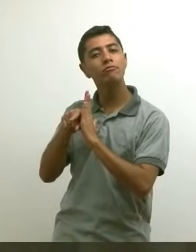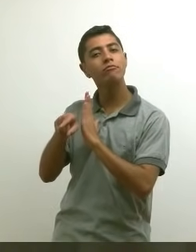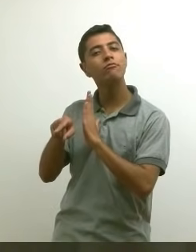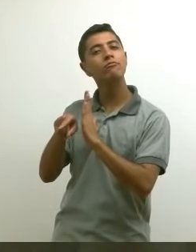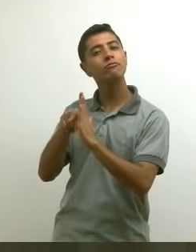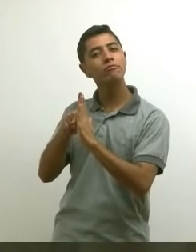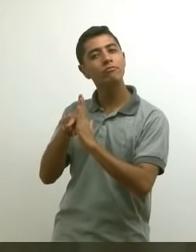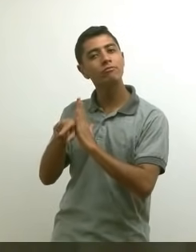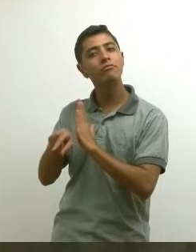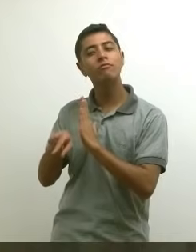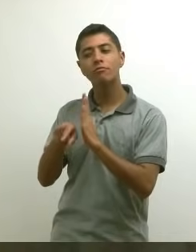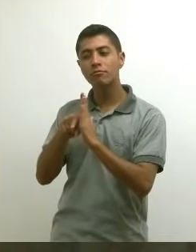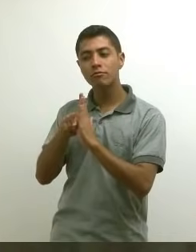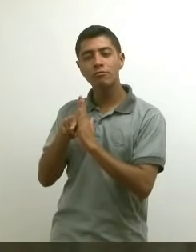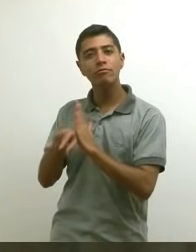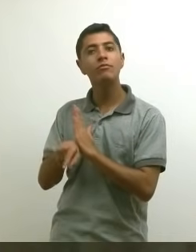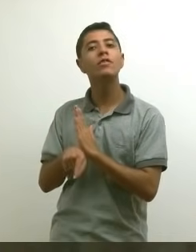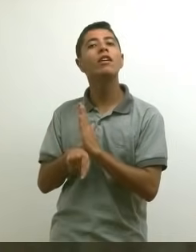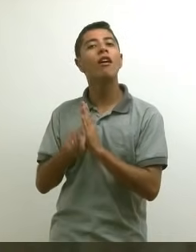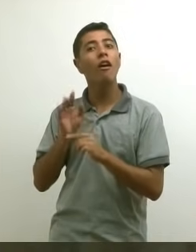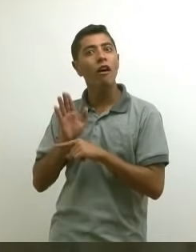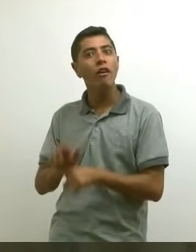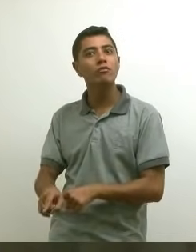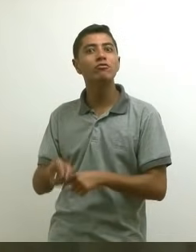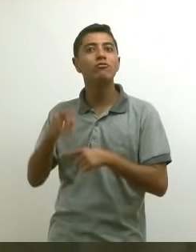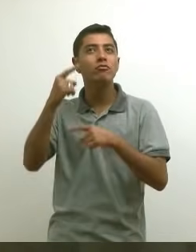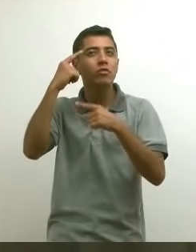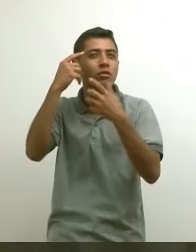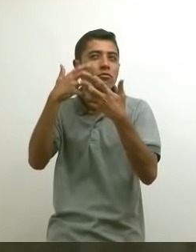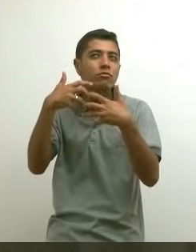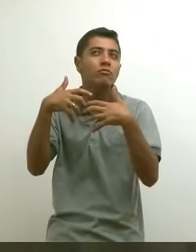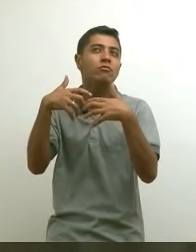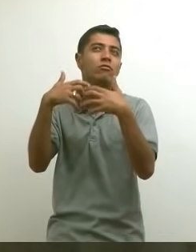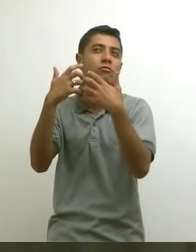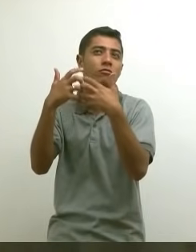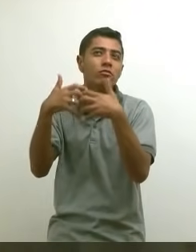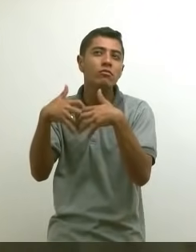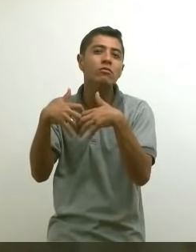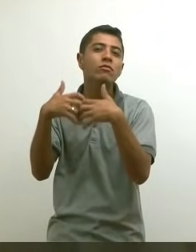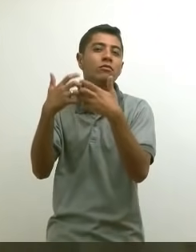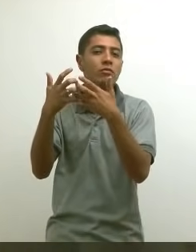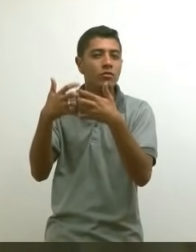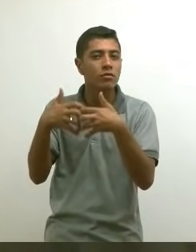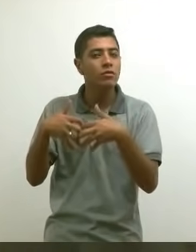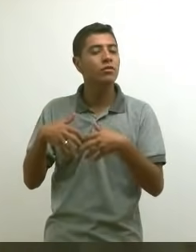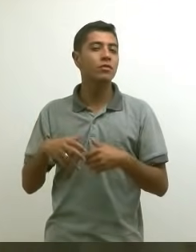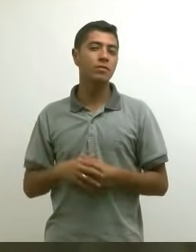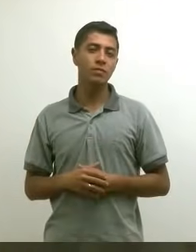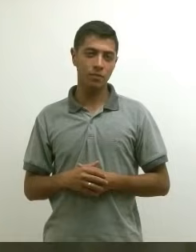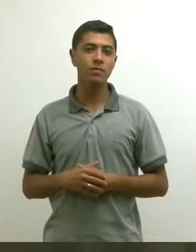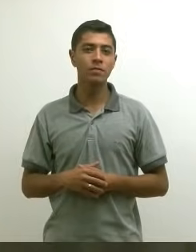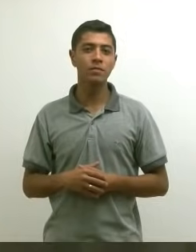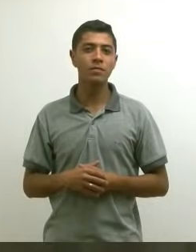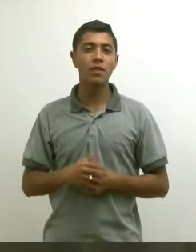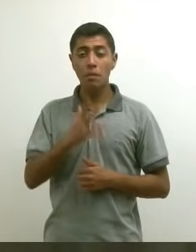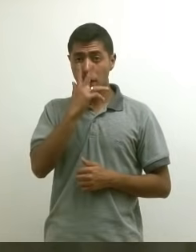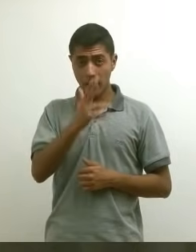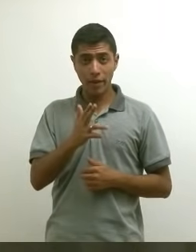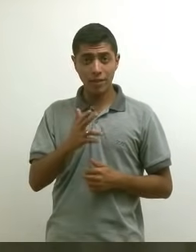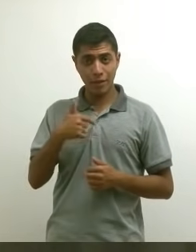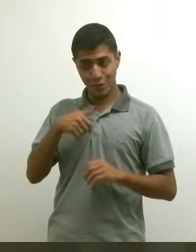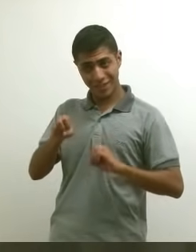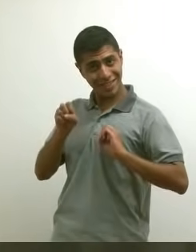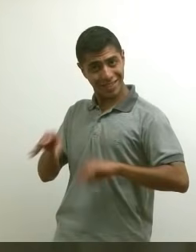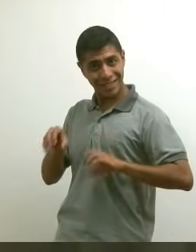mundo cortical o cérebro quando você entra num da criança você levar você e levado a um